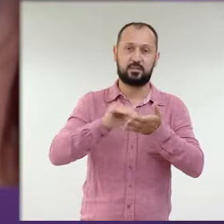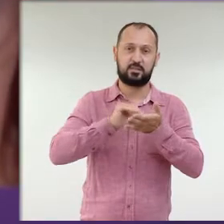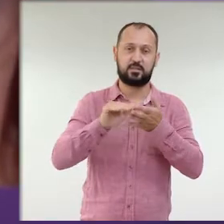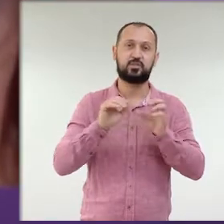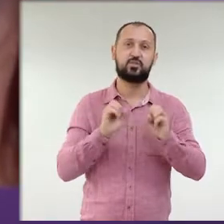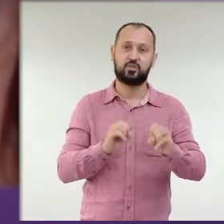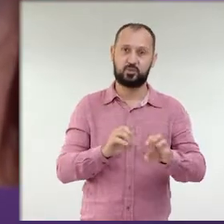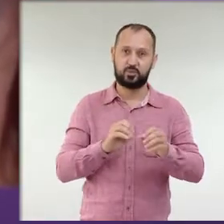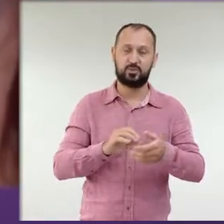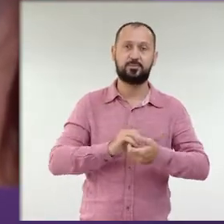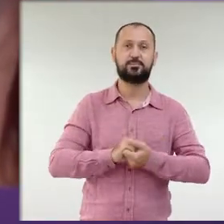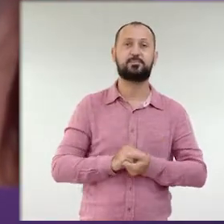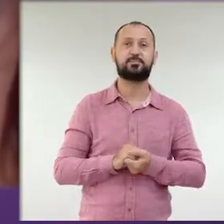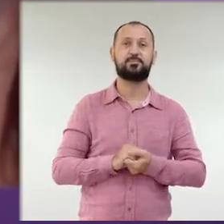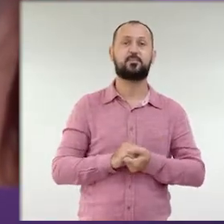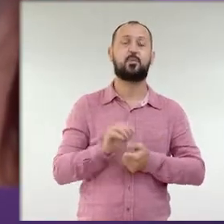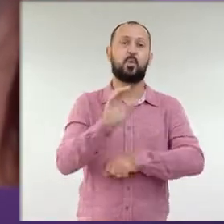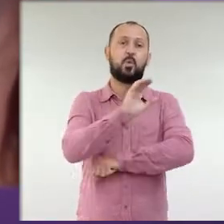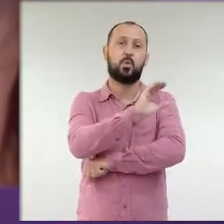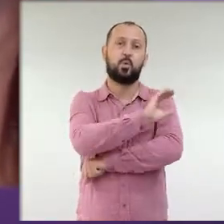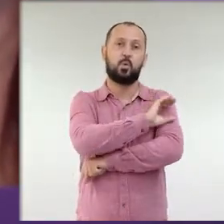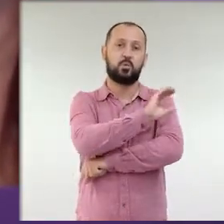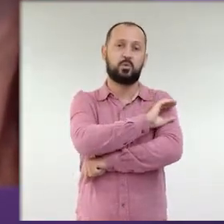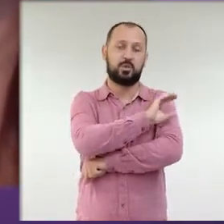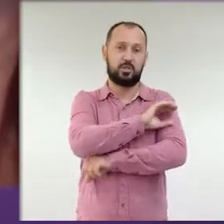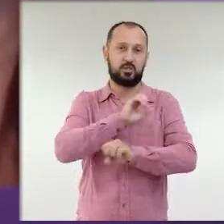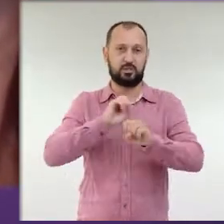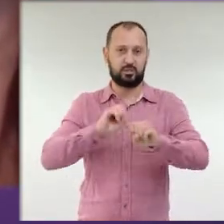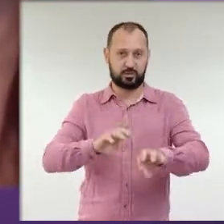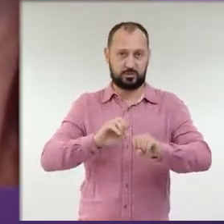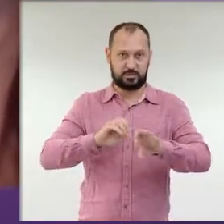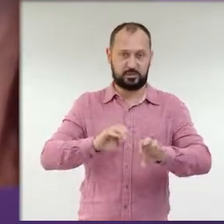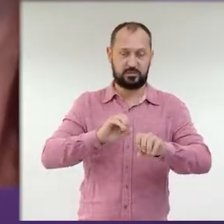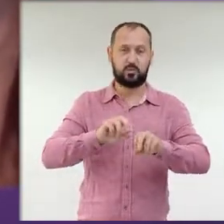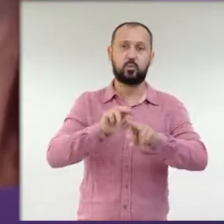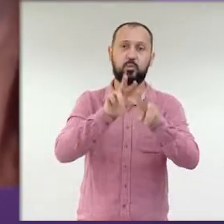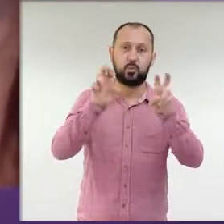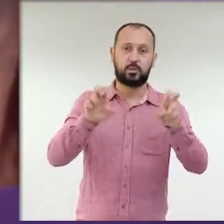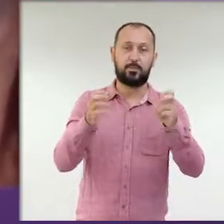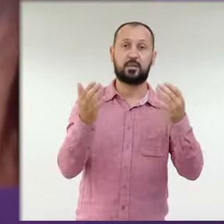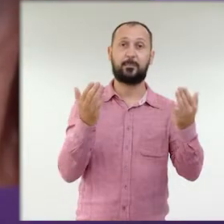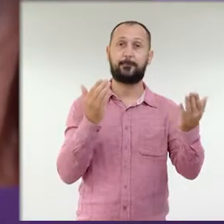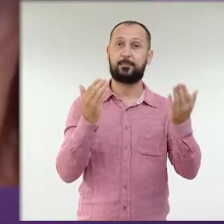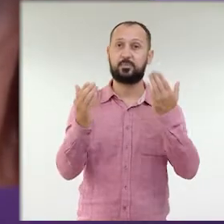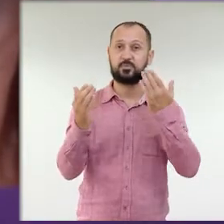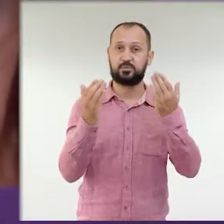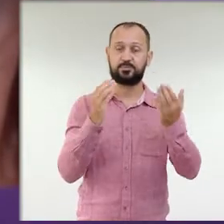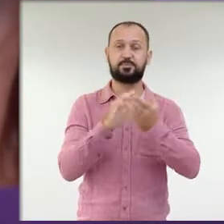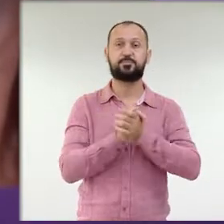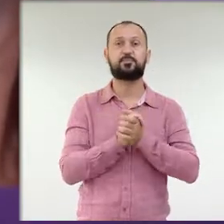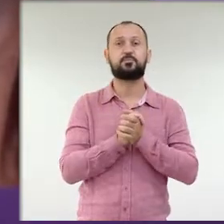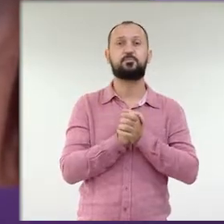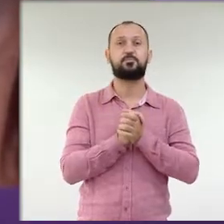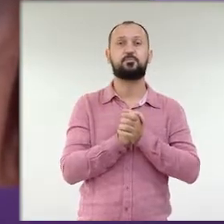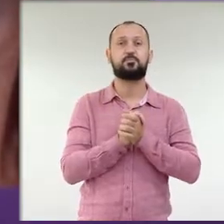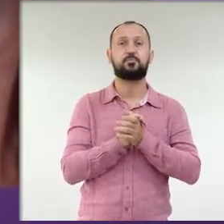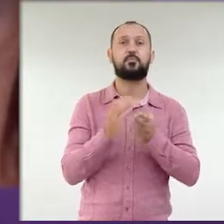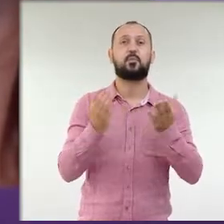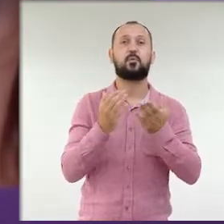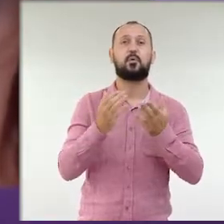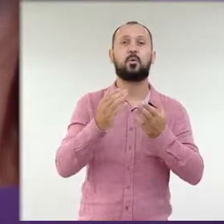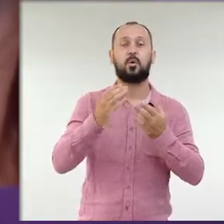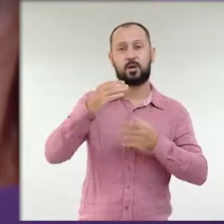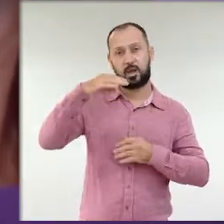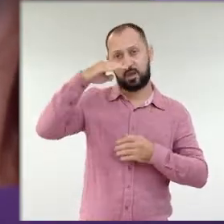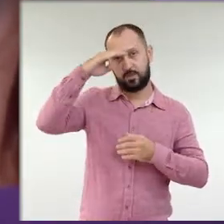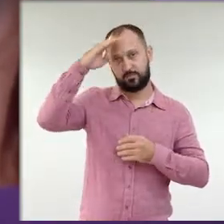de Educação, coordenadora educacional nessa área da psicologia. Paola, sobre o Maria da Penha